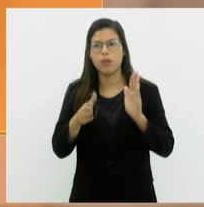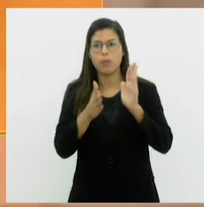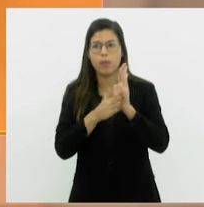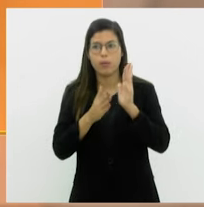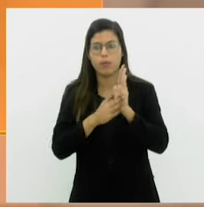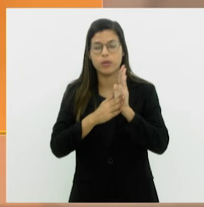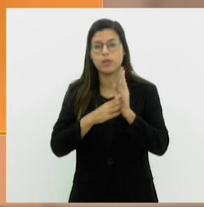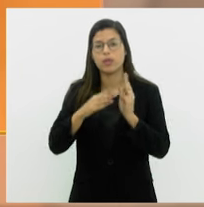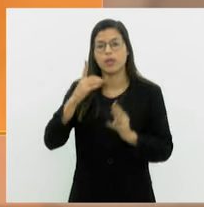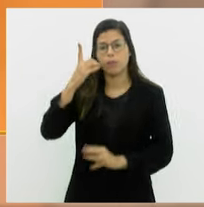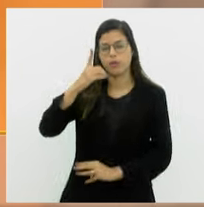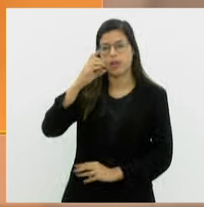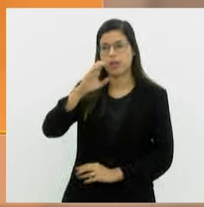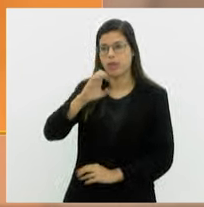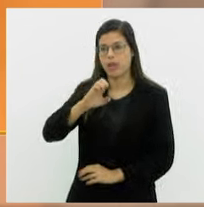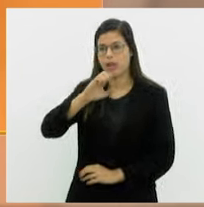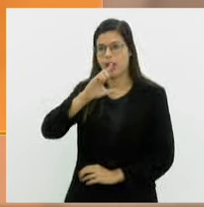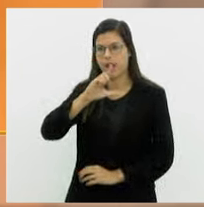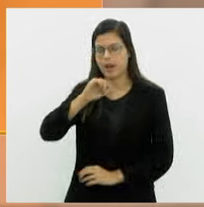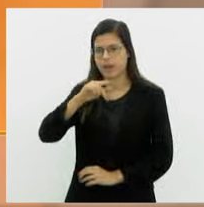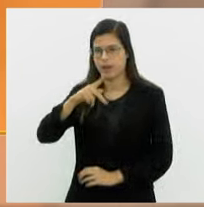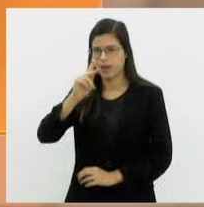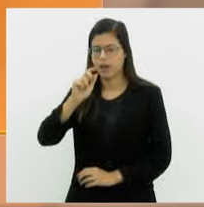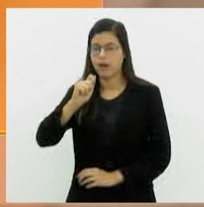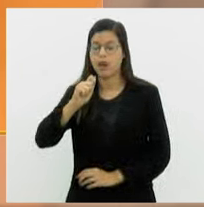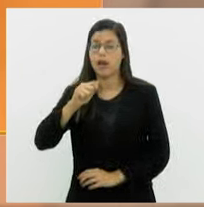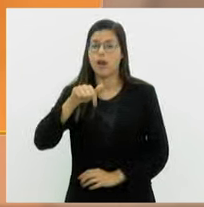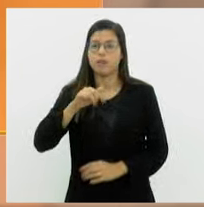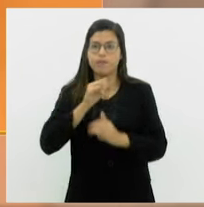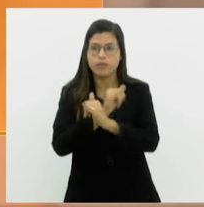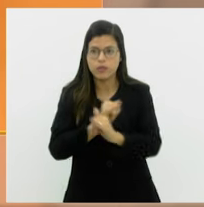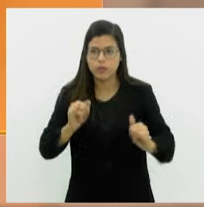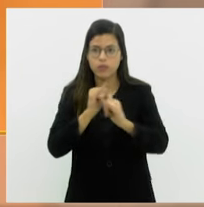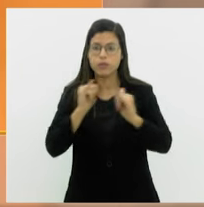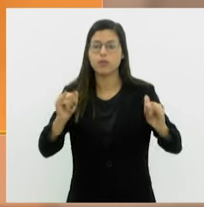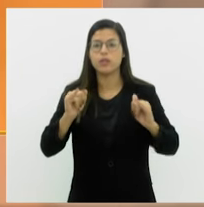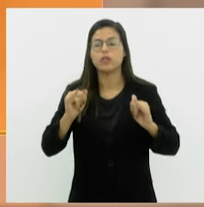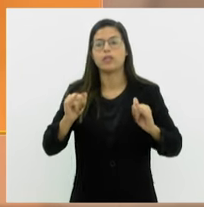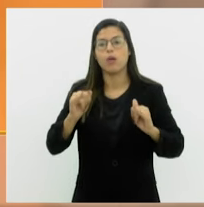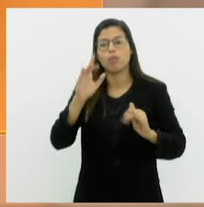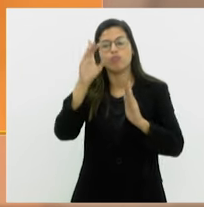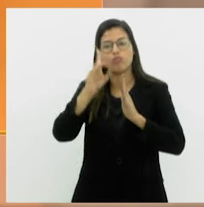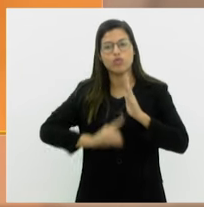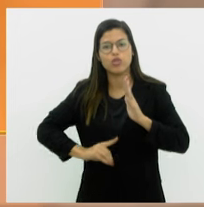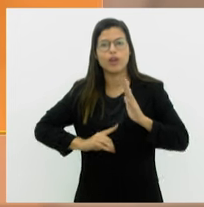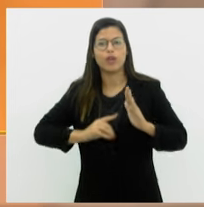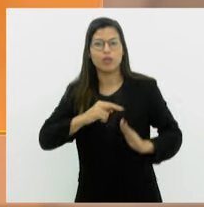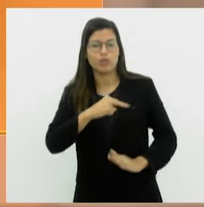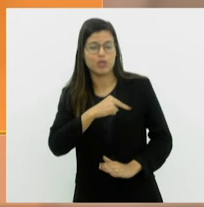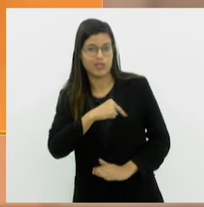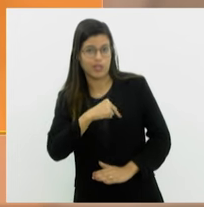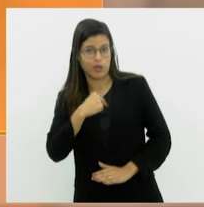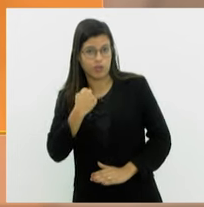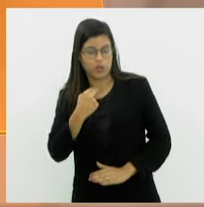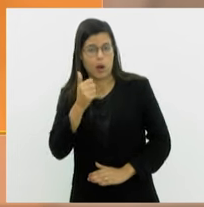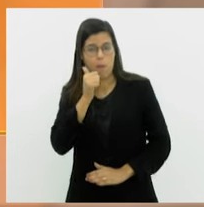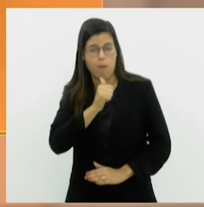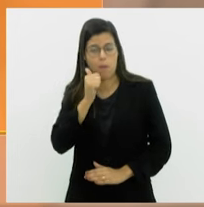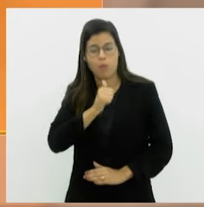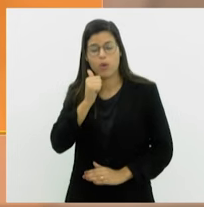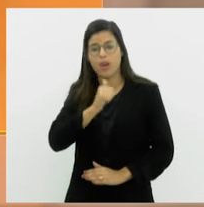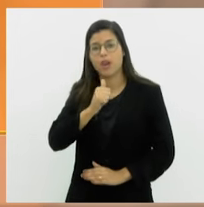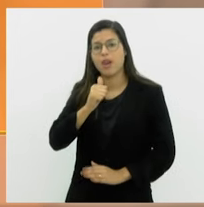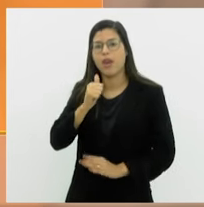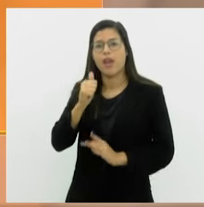deputada Élica Takimoto, que determina a divulgação do direito à cirurgia plástica reparadora em mulheres vítimas de